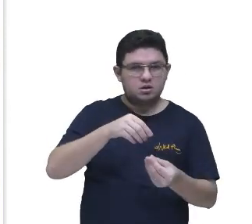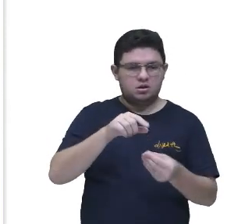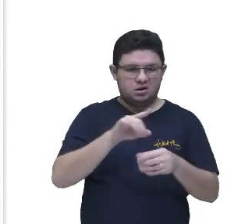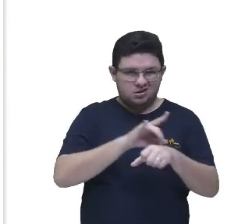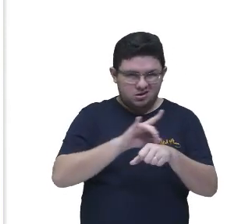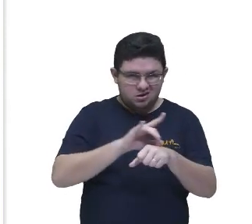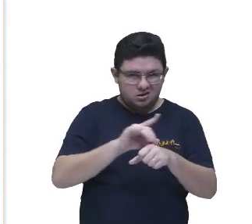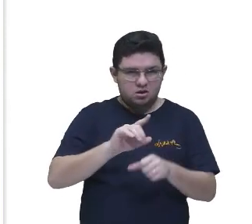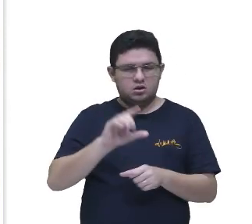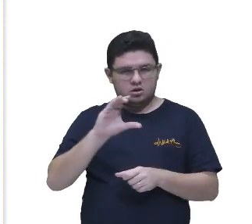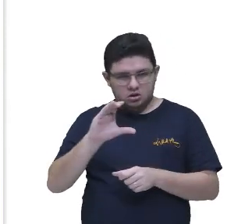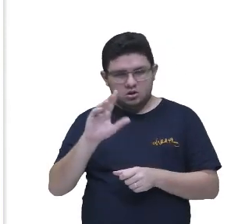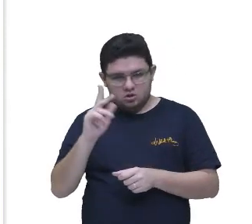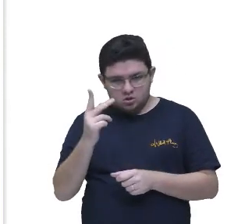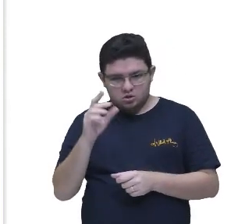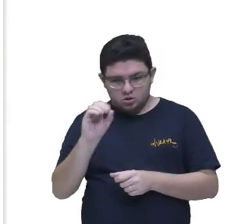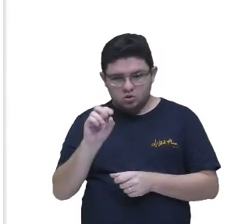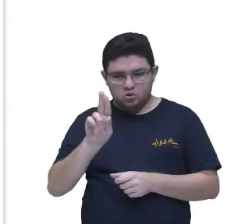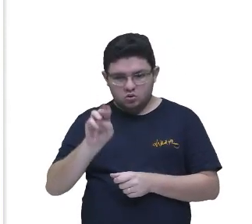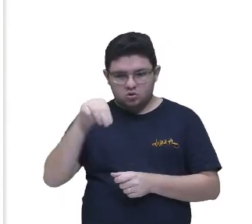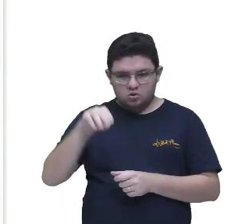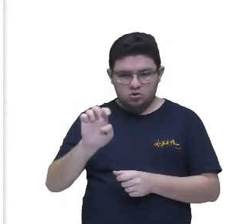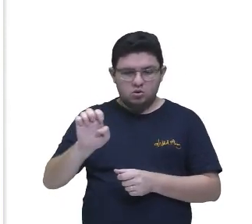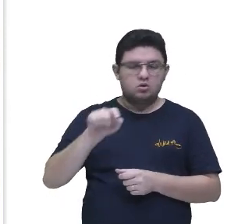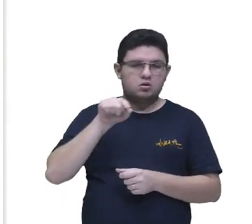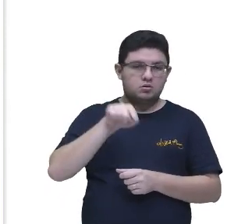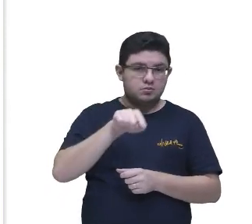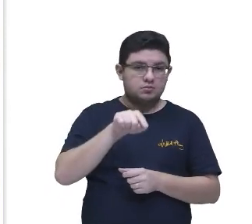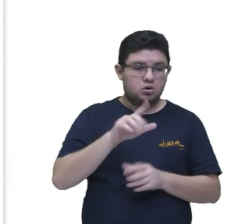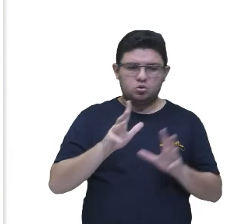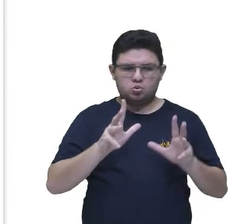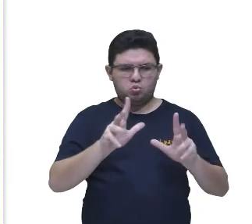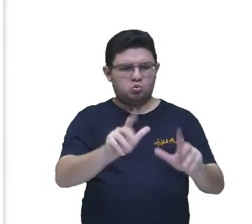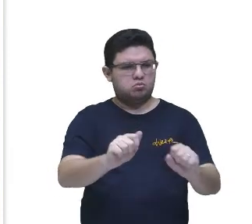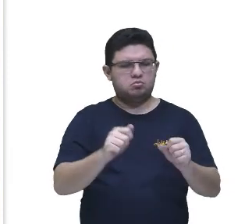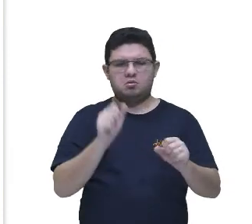produzir esse chorume quando é descartada.